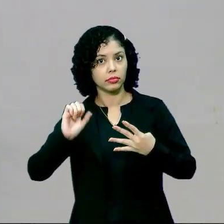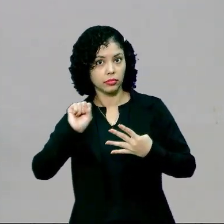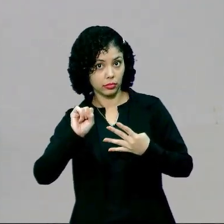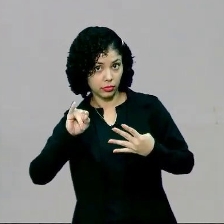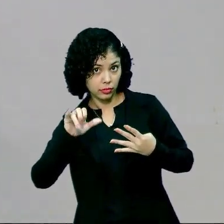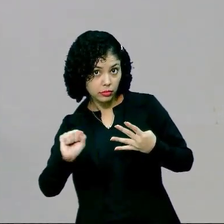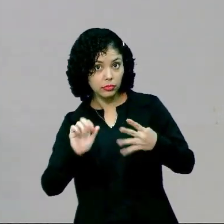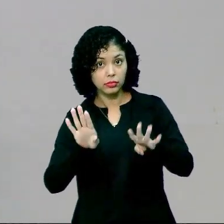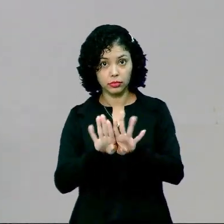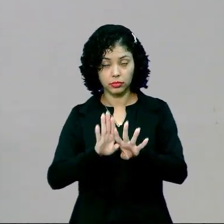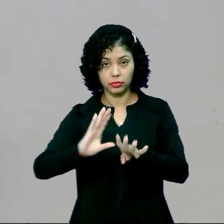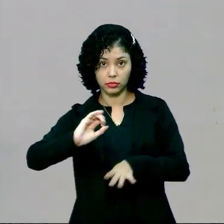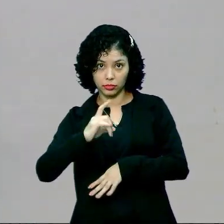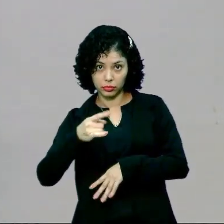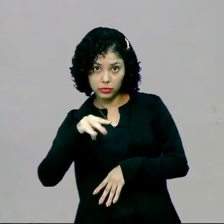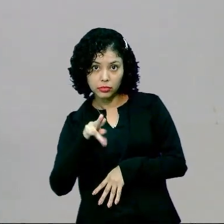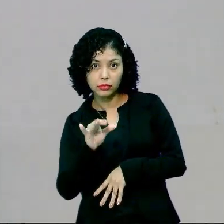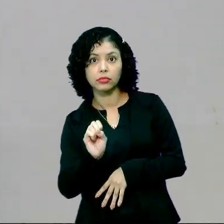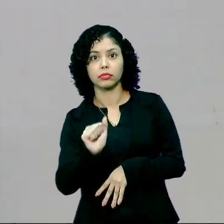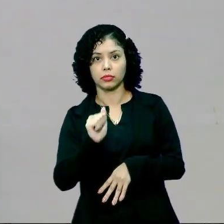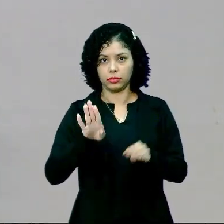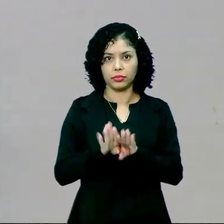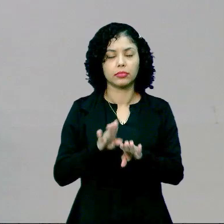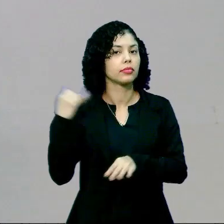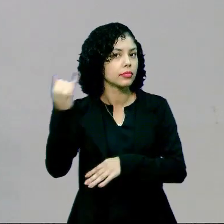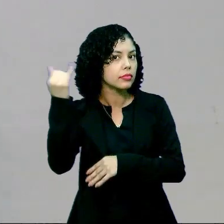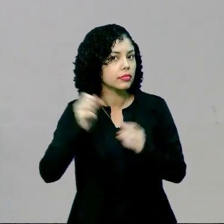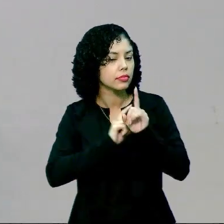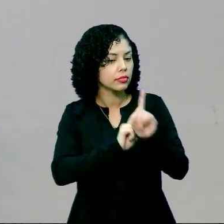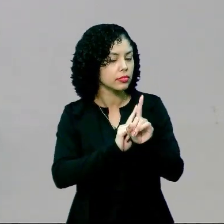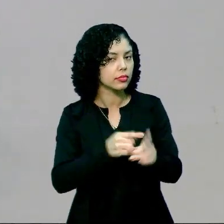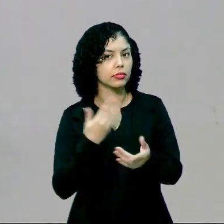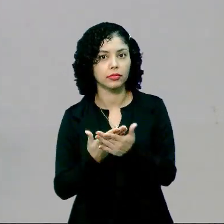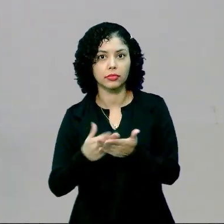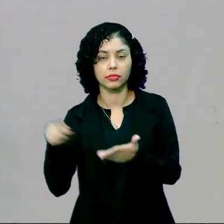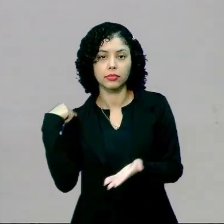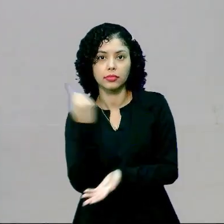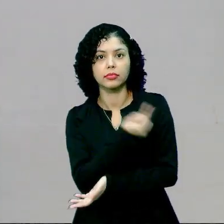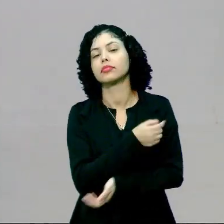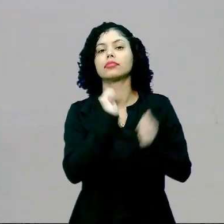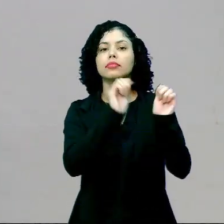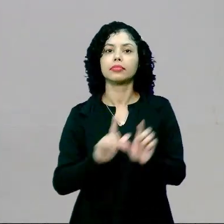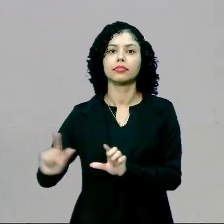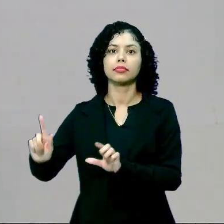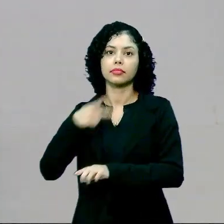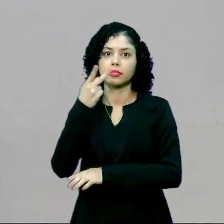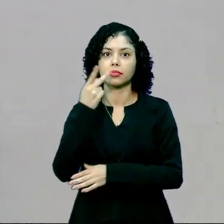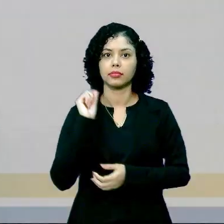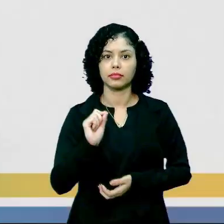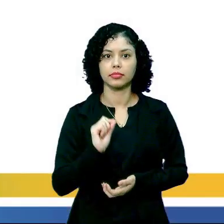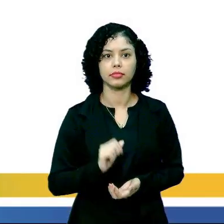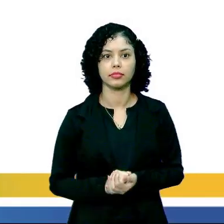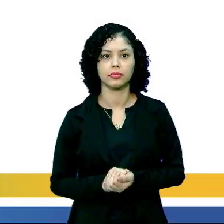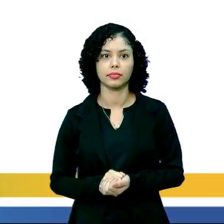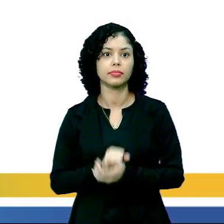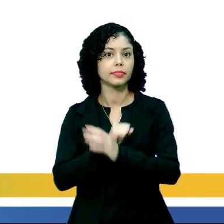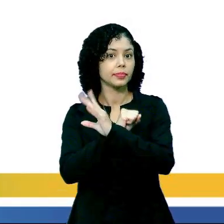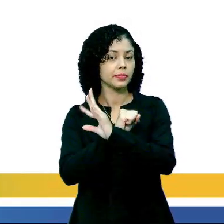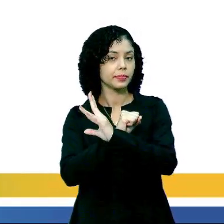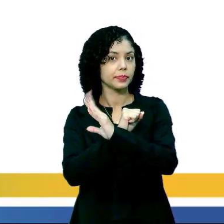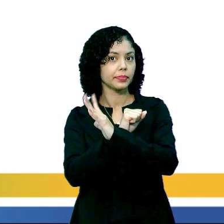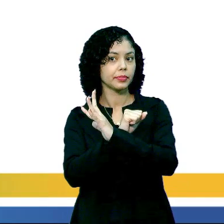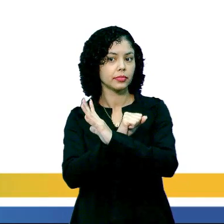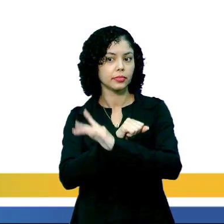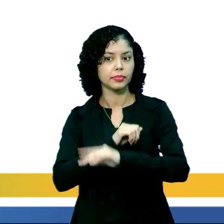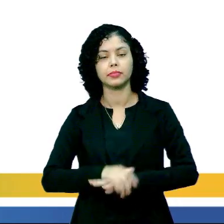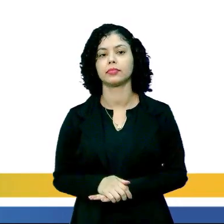e óxidos então é muito importante vocês fiquem com a gente e acompanhe nossas aulas bom vamos começar falando sobre ácidos Olha